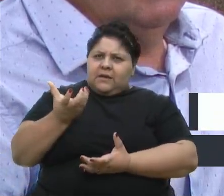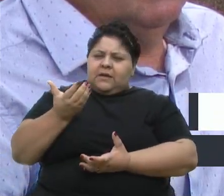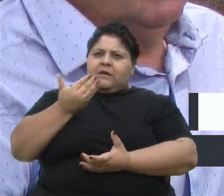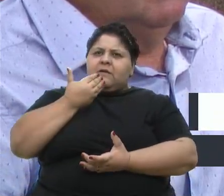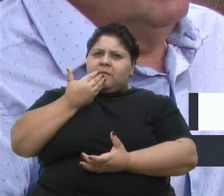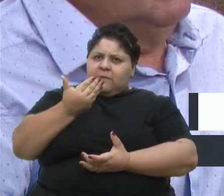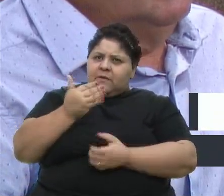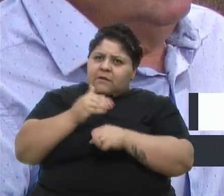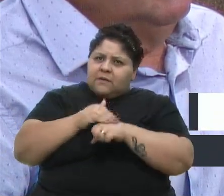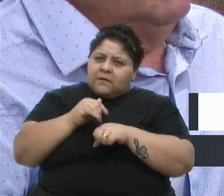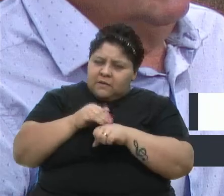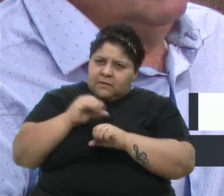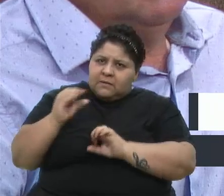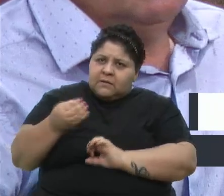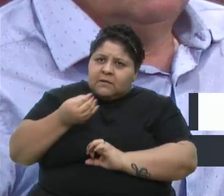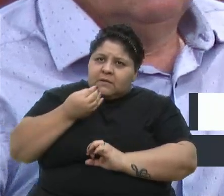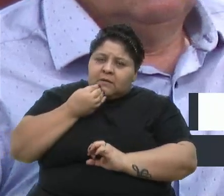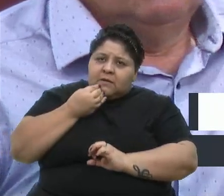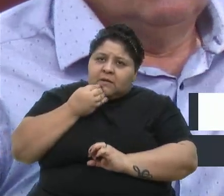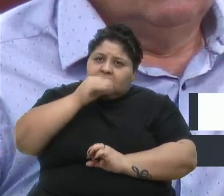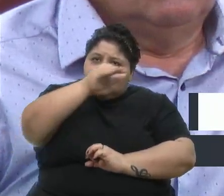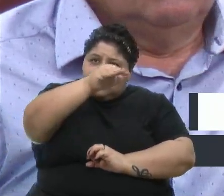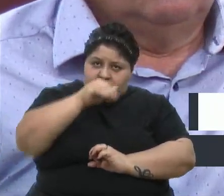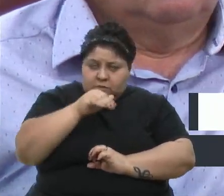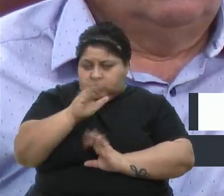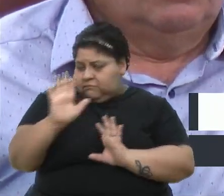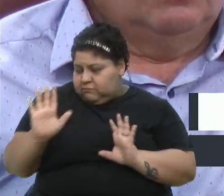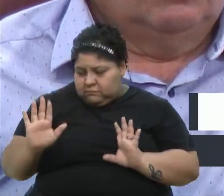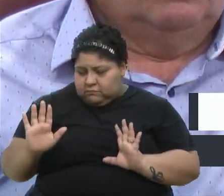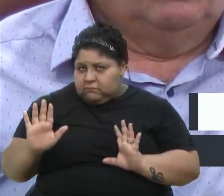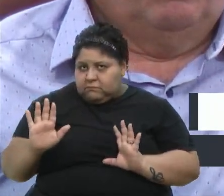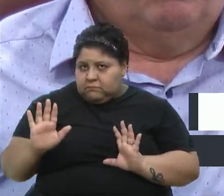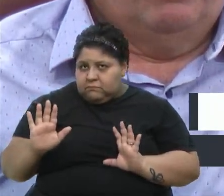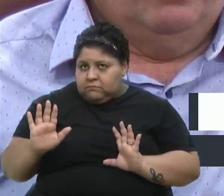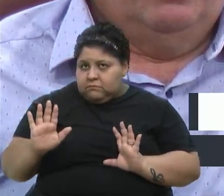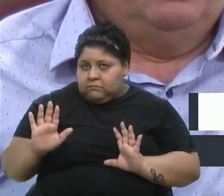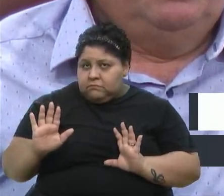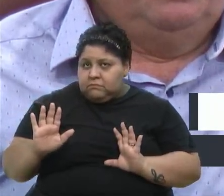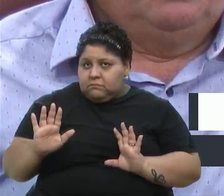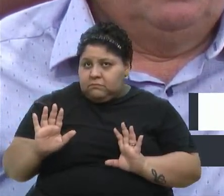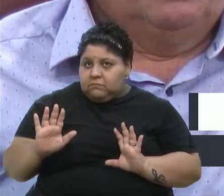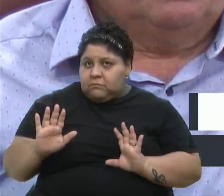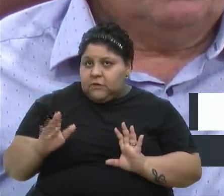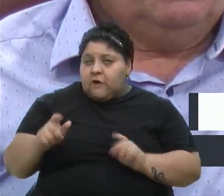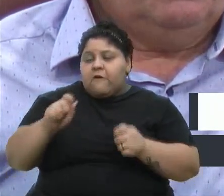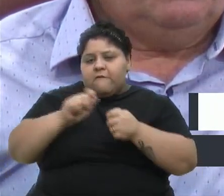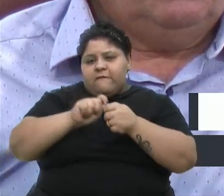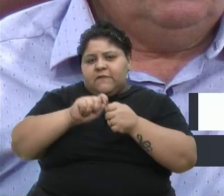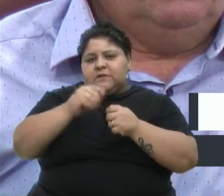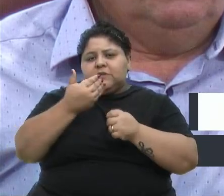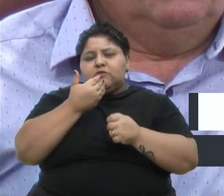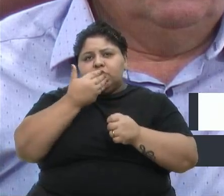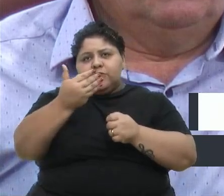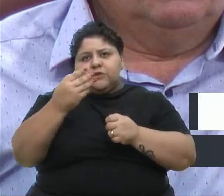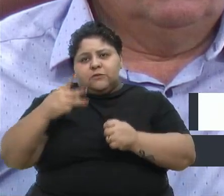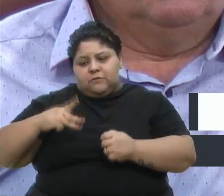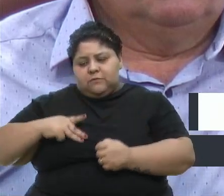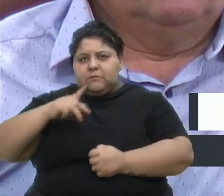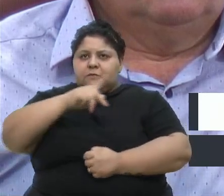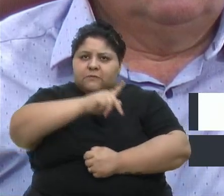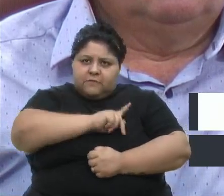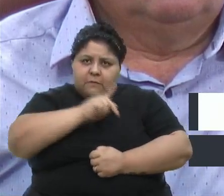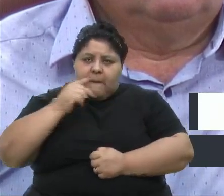da possibilidade de convocar, se for possível, fazer um pedido ao Ministério Público, é